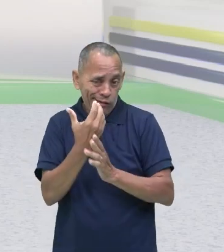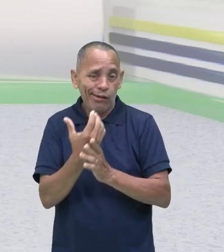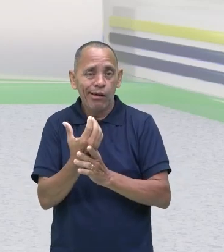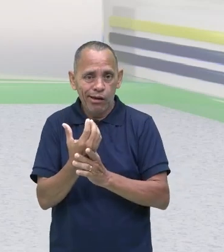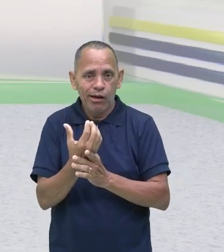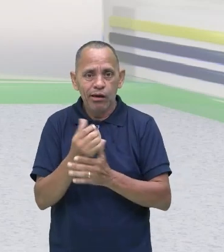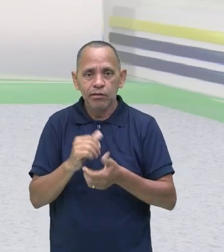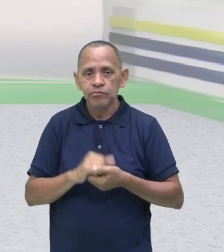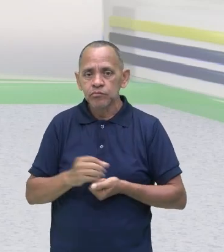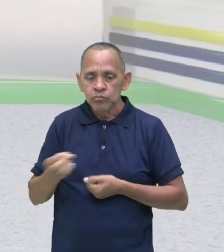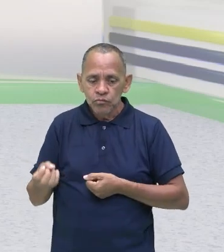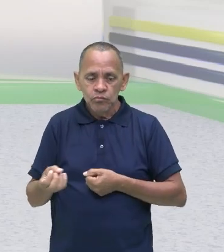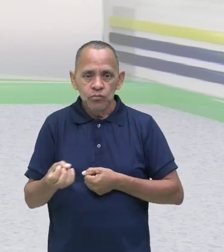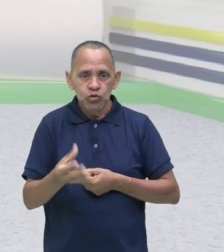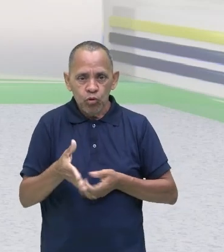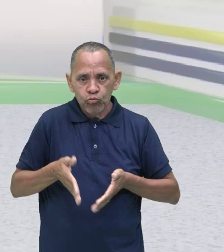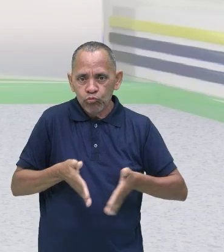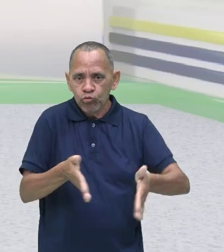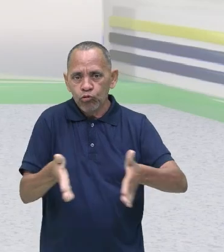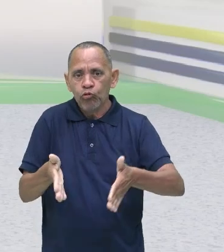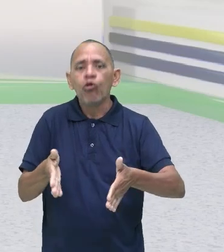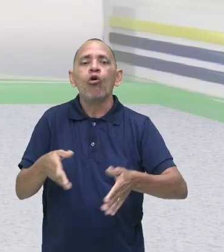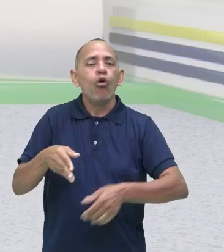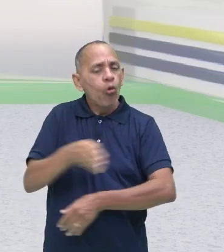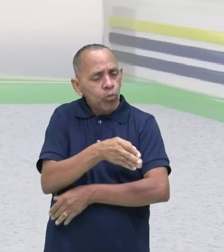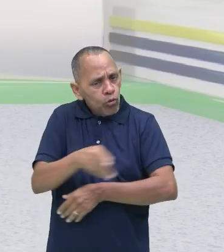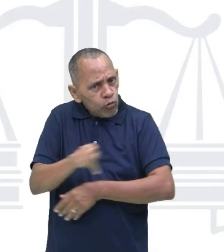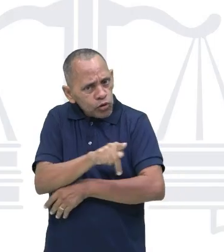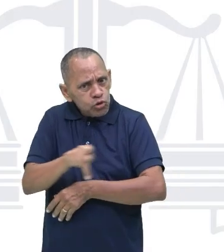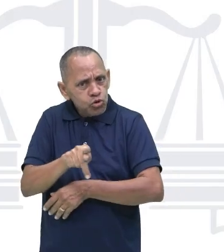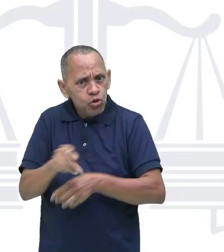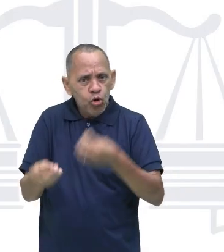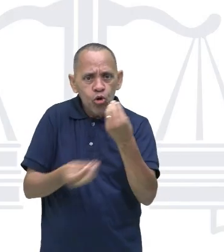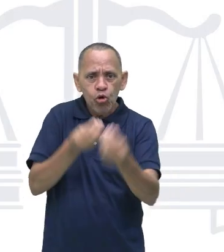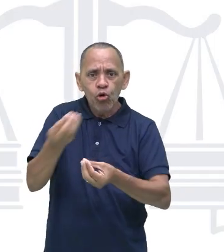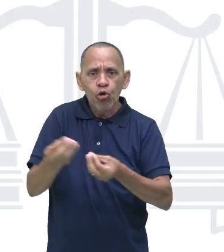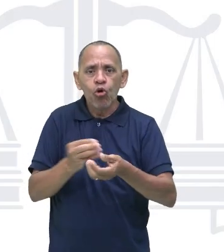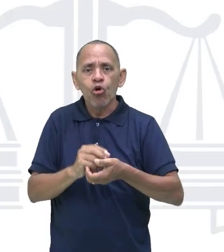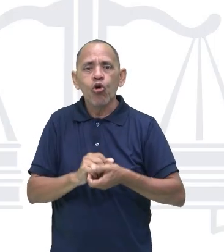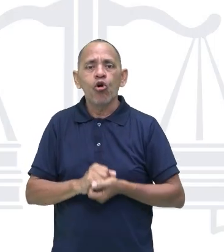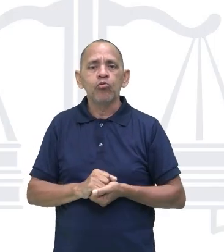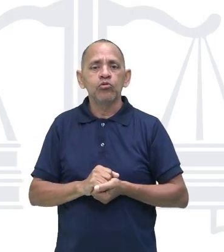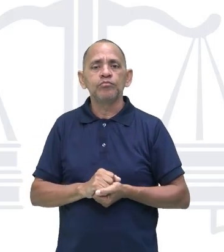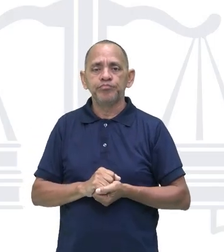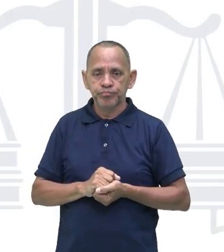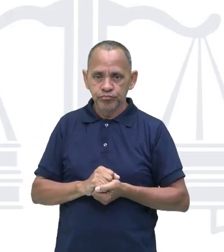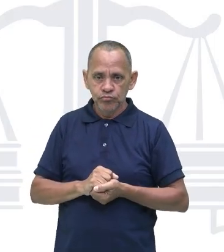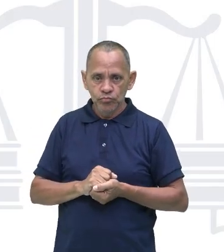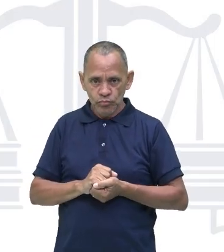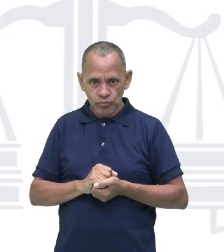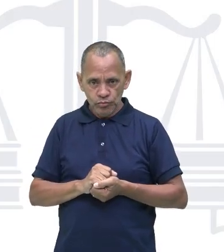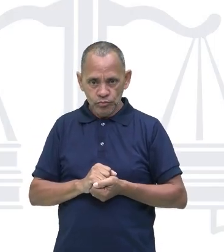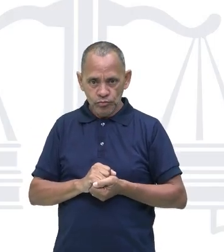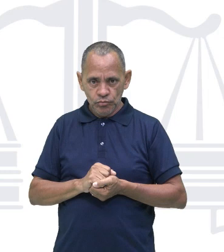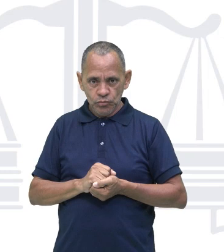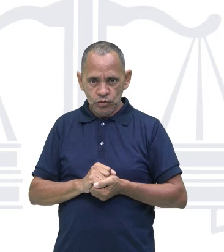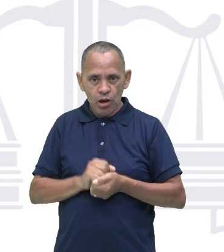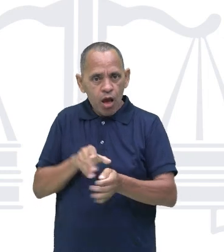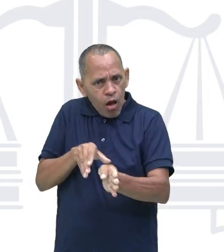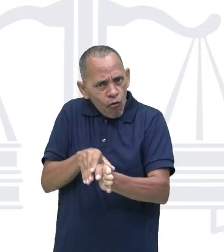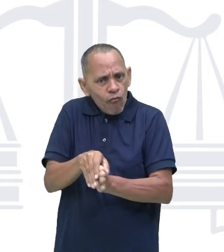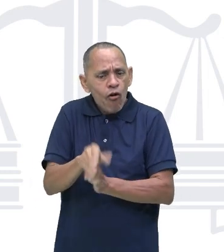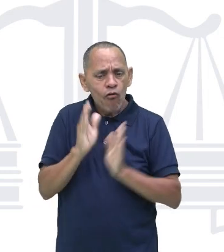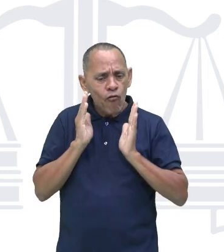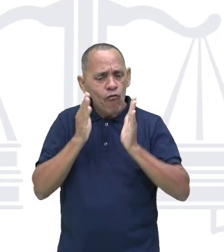O professor como condutor desse processo maravilhoso, né? Como é que nós podemos tornar as estradas